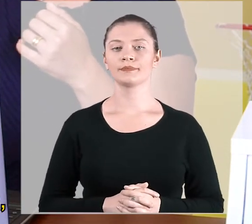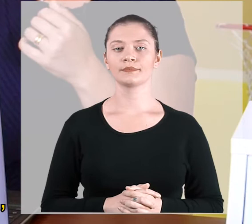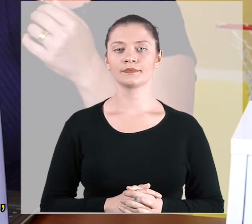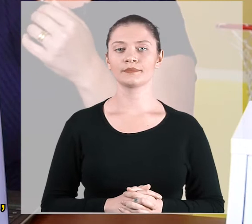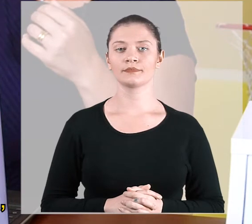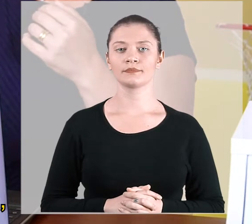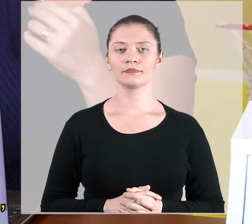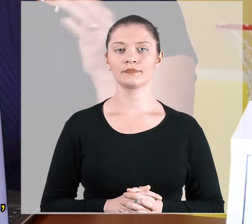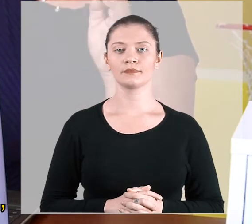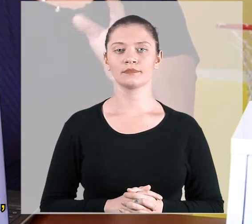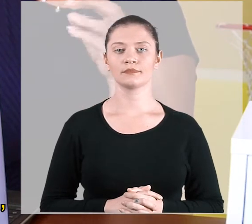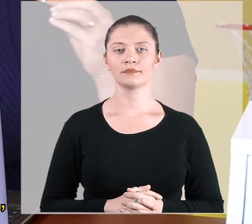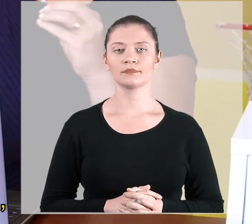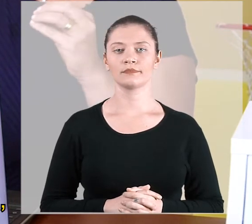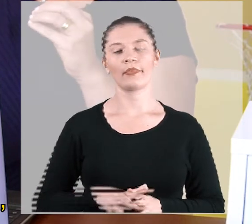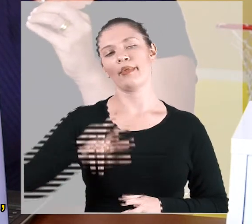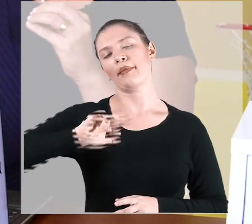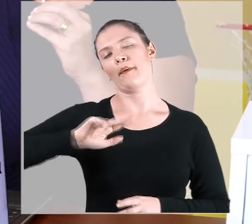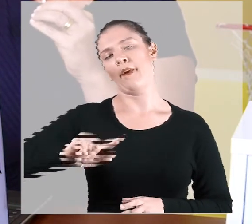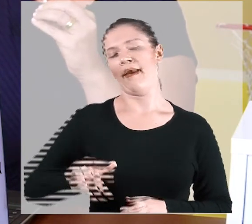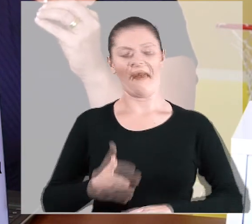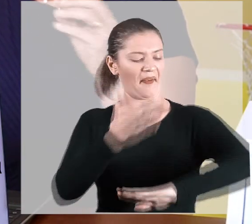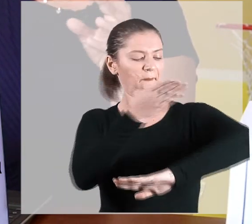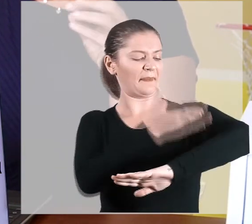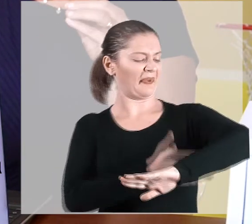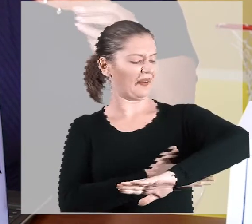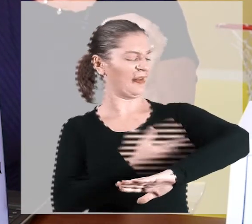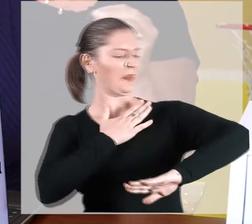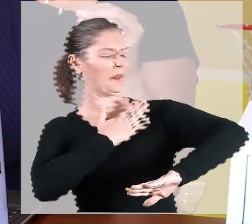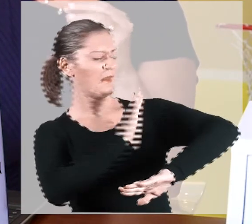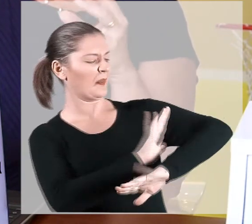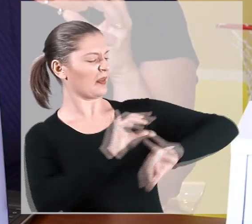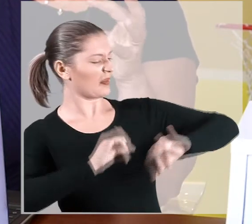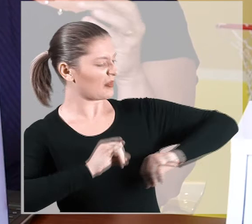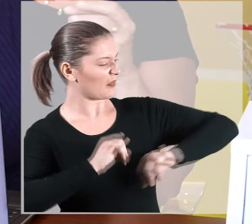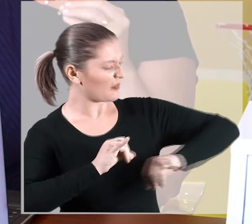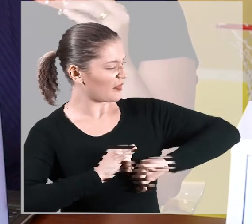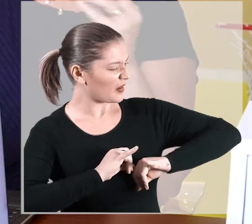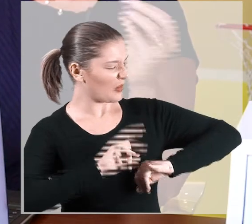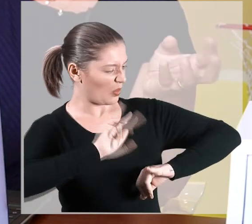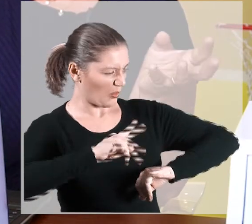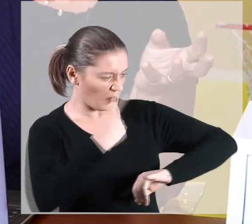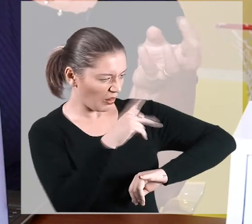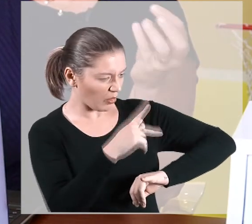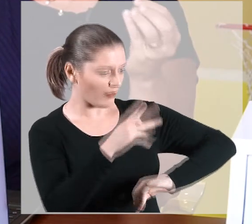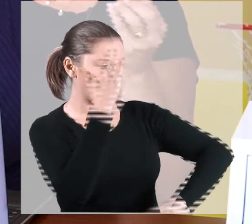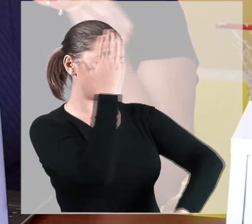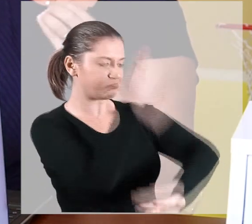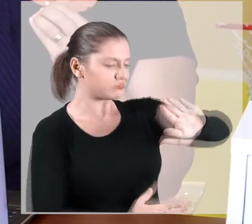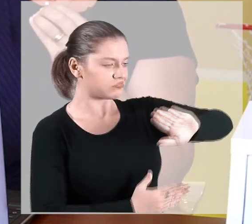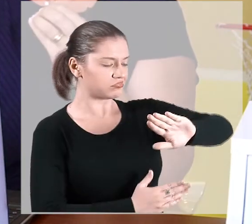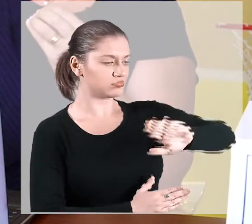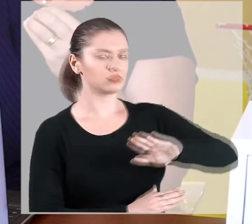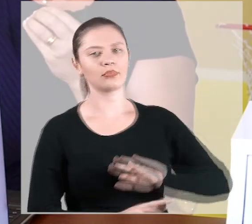não é assim, não, tu tá com essa perna, tu não sente que tá desconfortável, tu tá sofrendo com essa perna, não sente que é tua, então vamos tirar essa perna. Não, as coisas